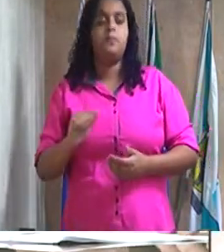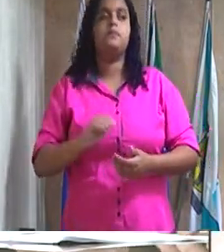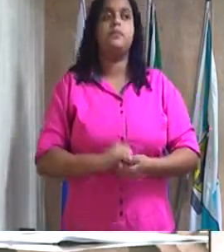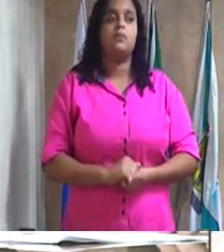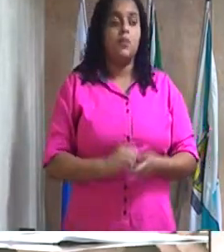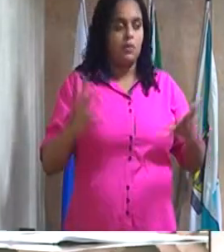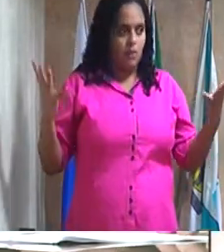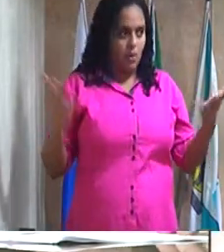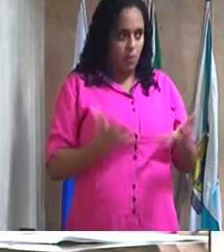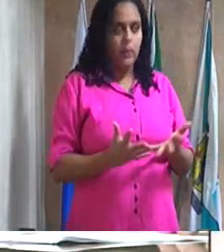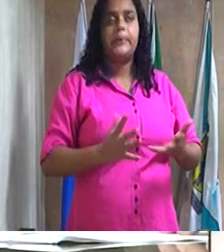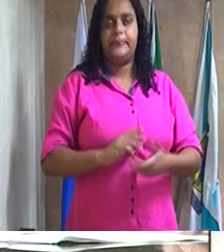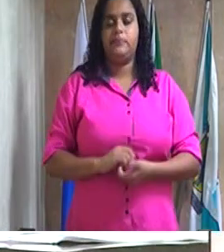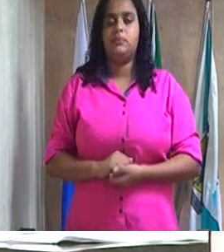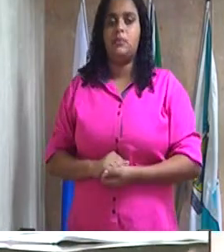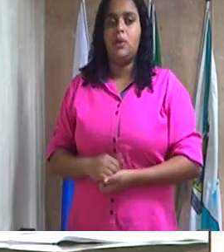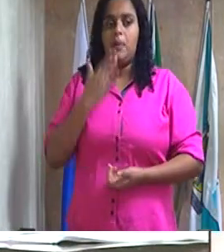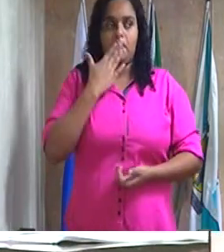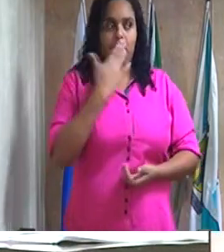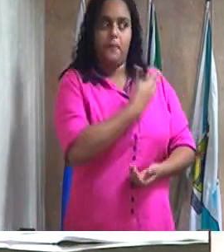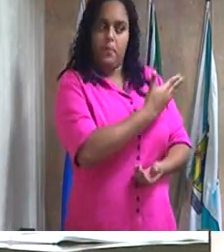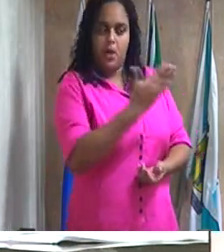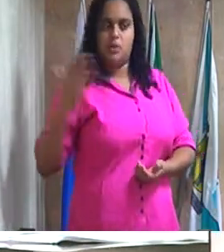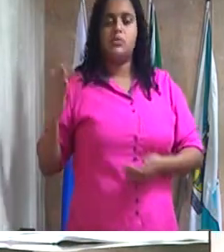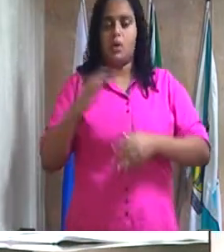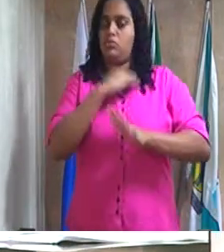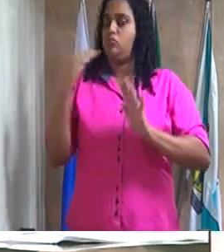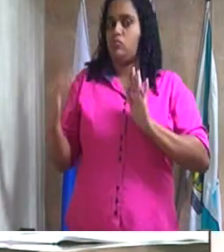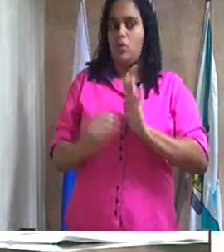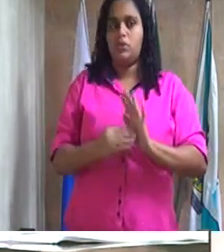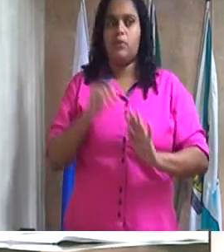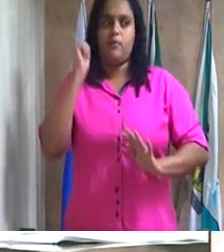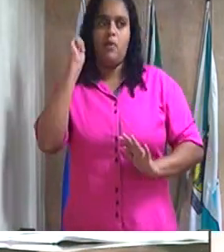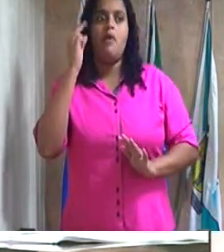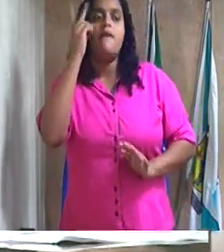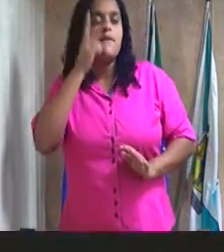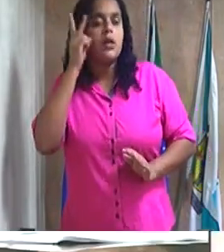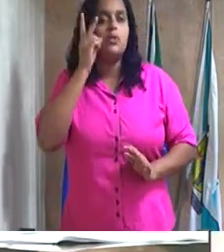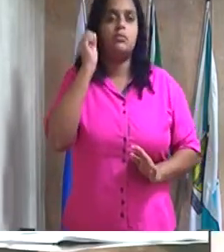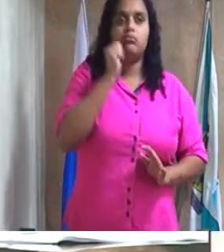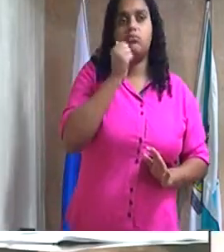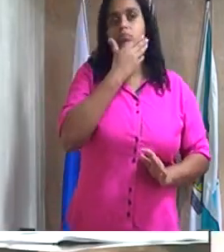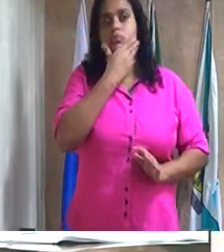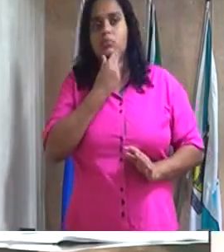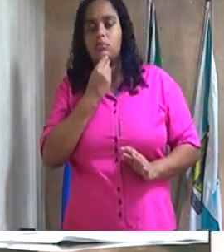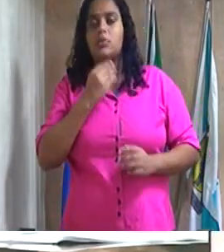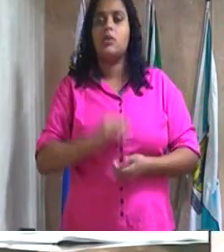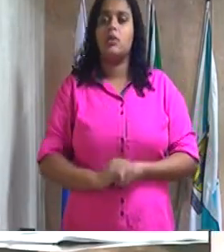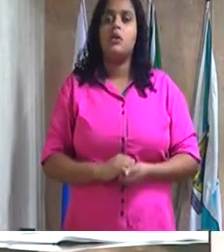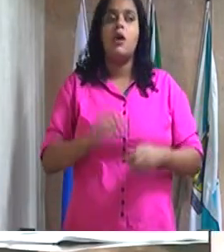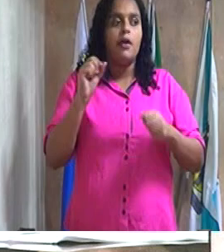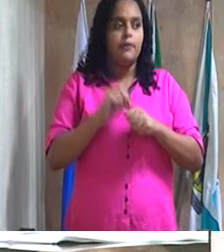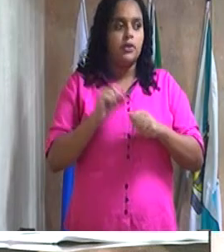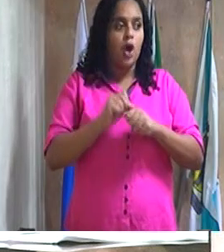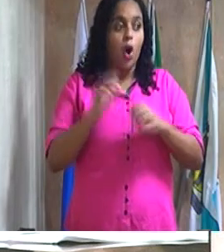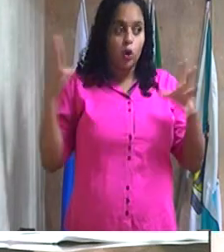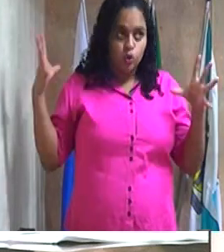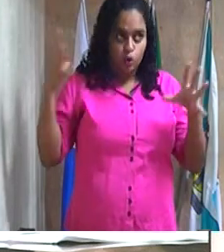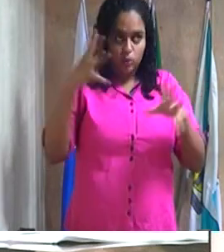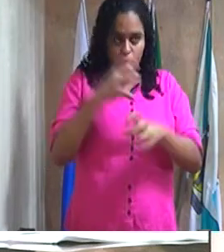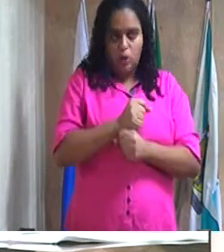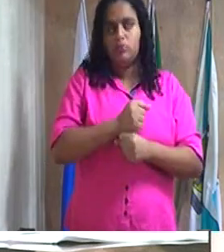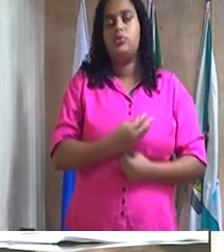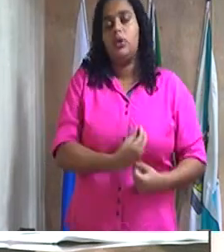Nesse momento, peço aos senhores vereadores e vereadoras que façamos a recomposição do quórum, por